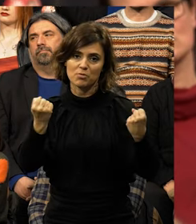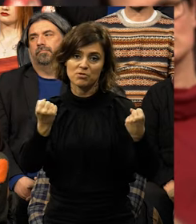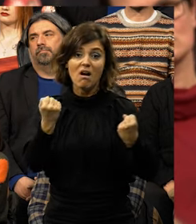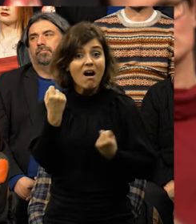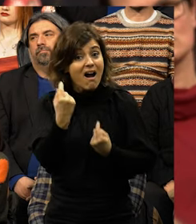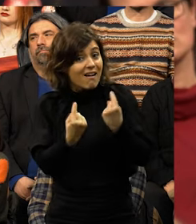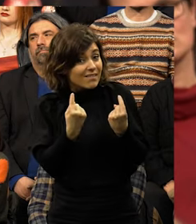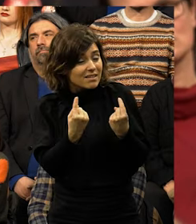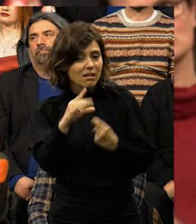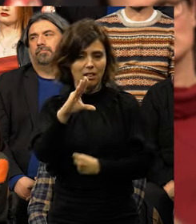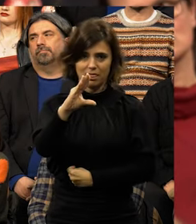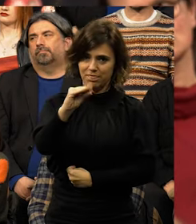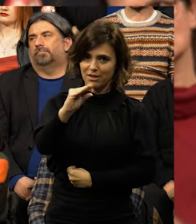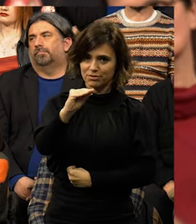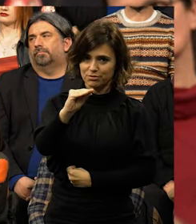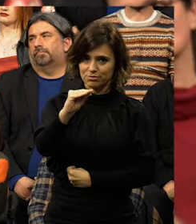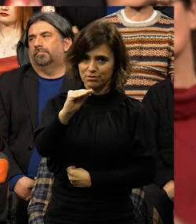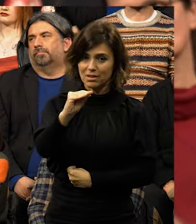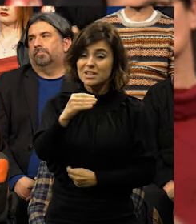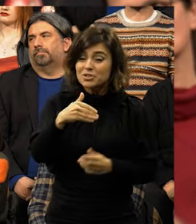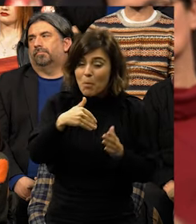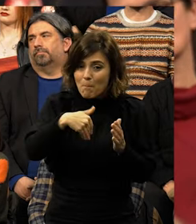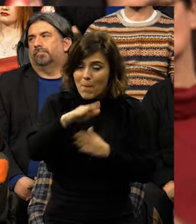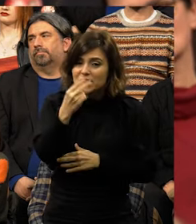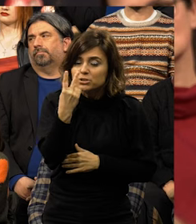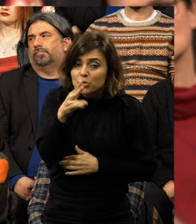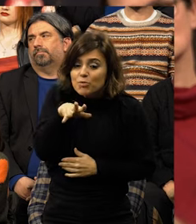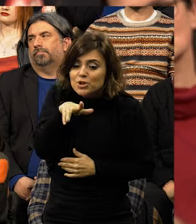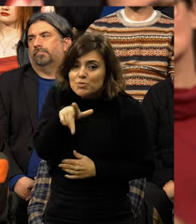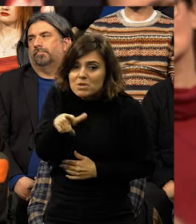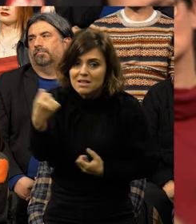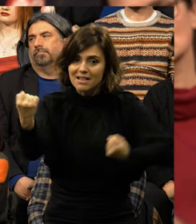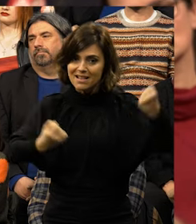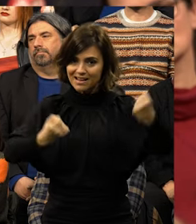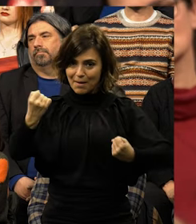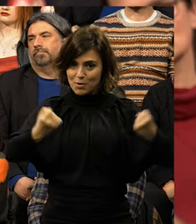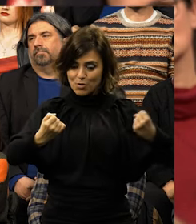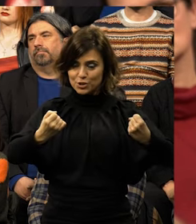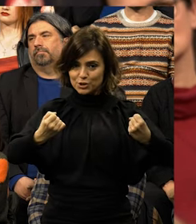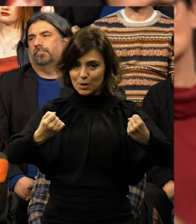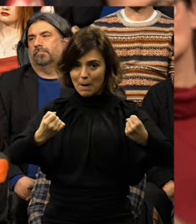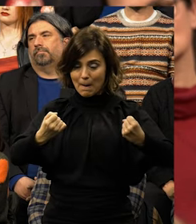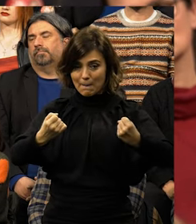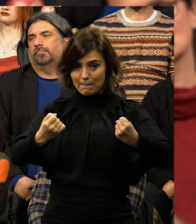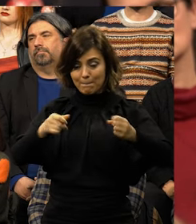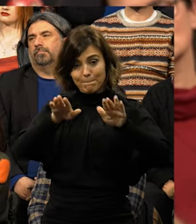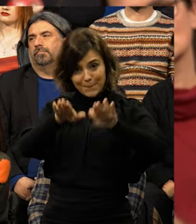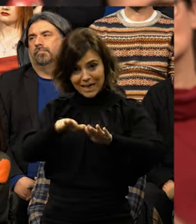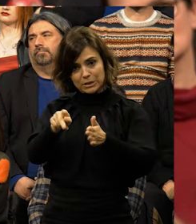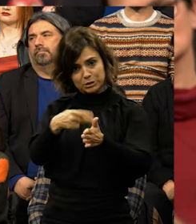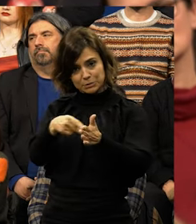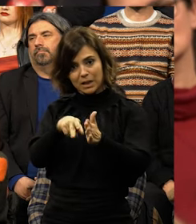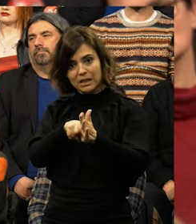10 estão mais de 2000 camiões parados à entrada de rafá Israel diz que não podem entrar por